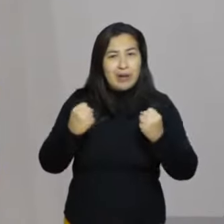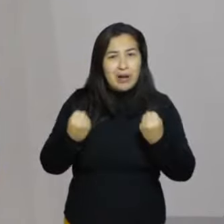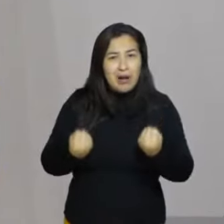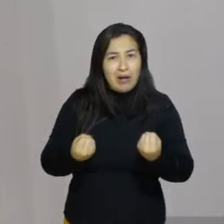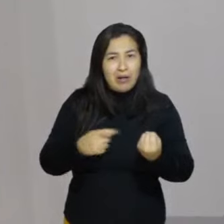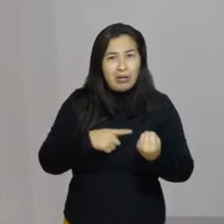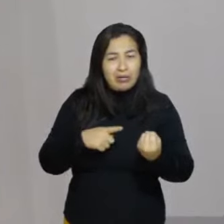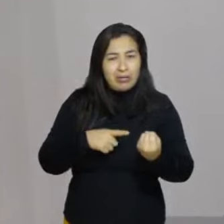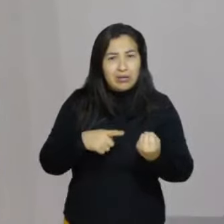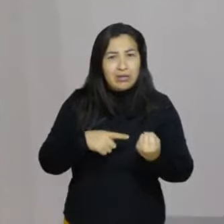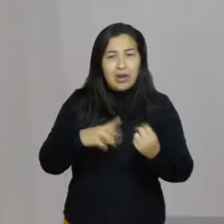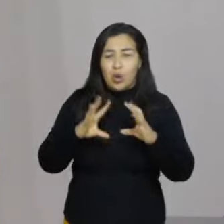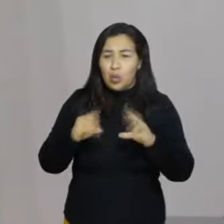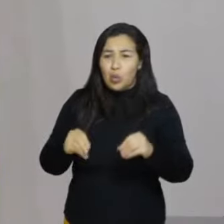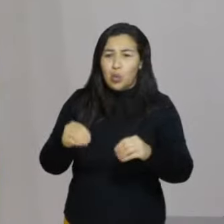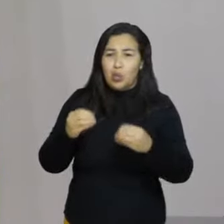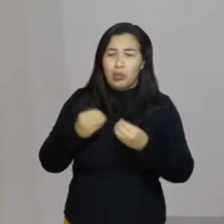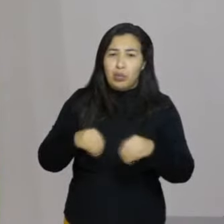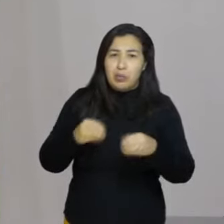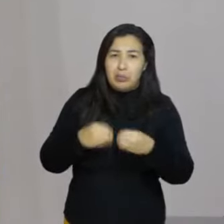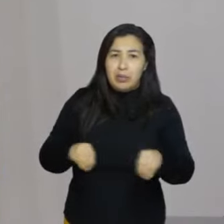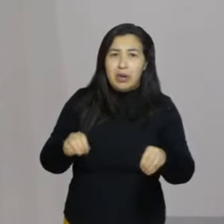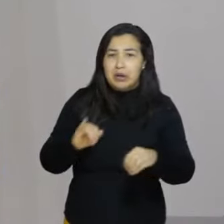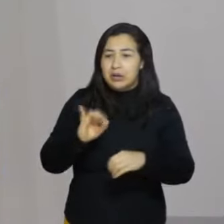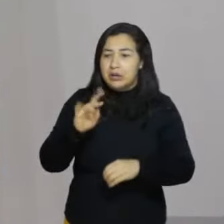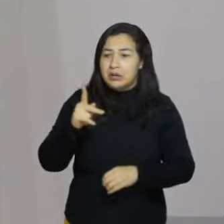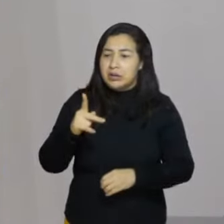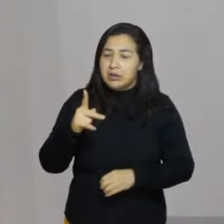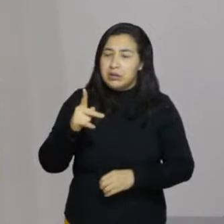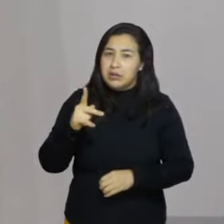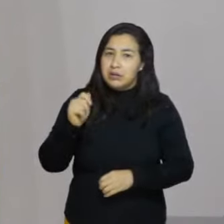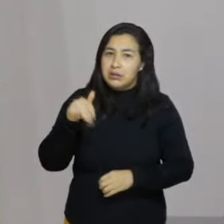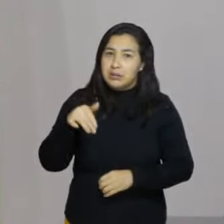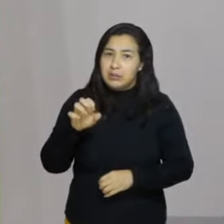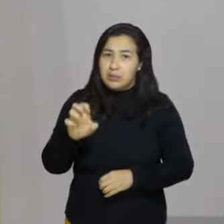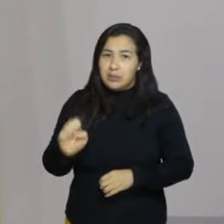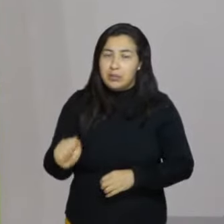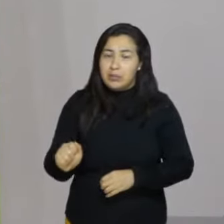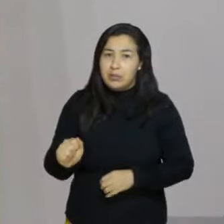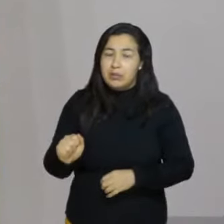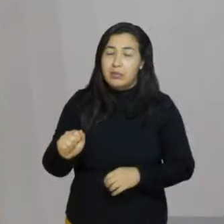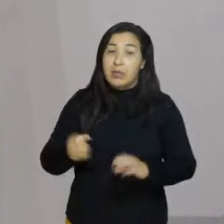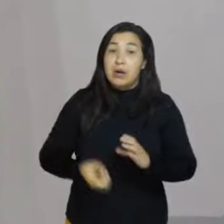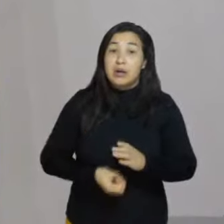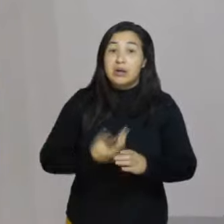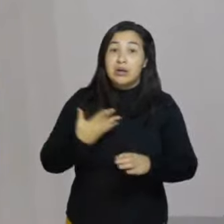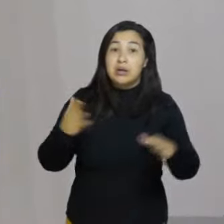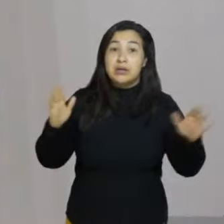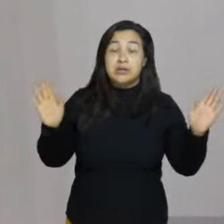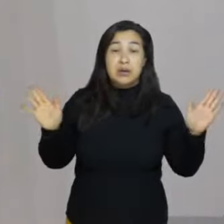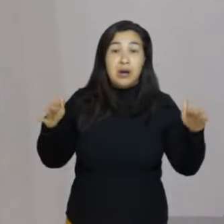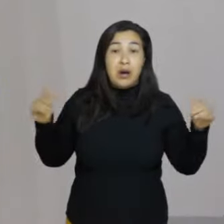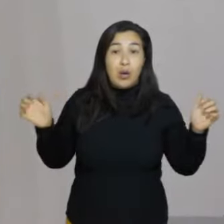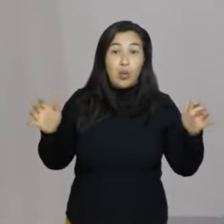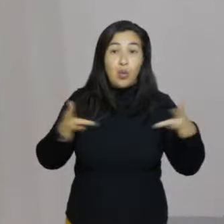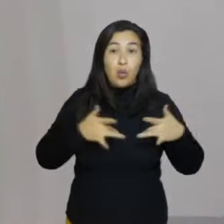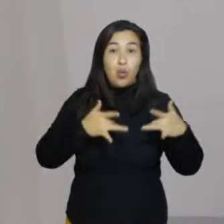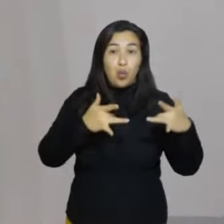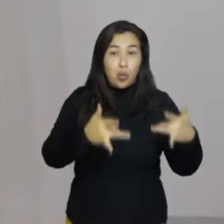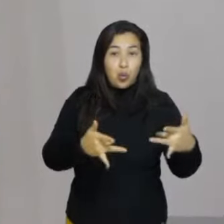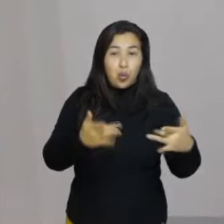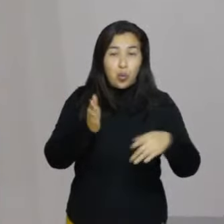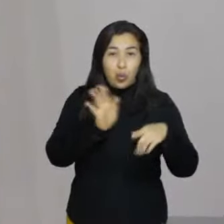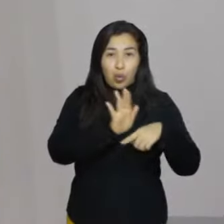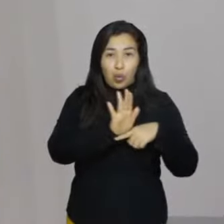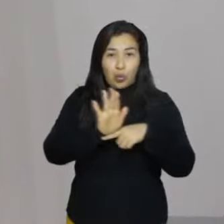Belo, Bombinhas, todos, e criaram as Asas Solidárias. E aí eu quero passar um vídeo ali, primeiro